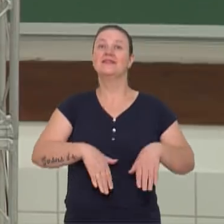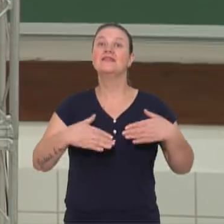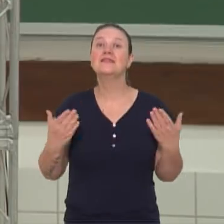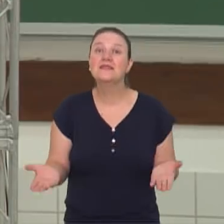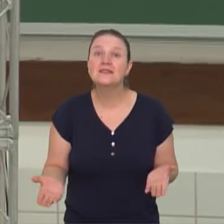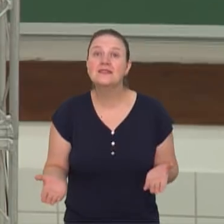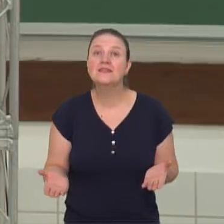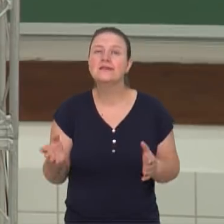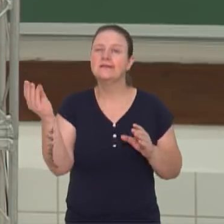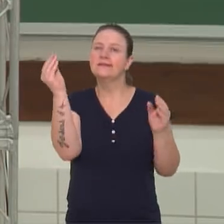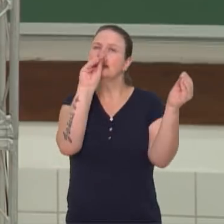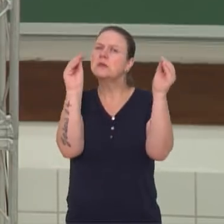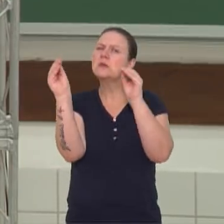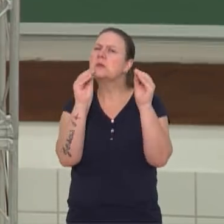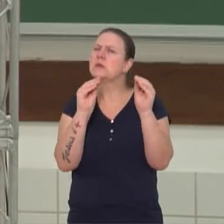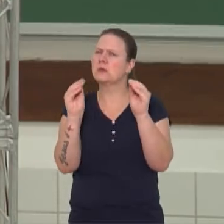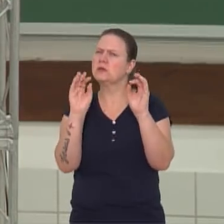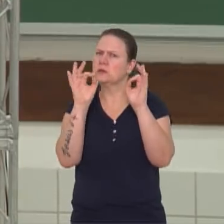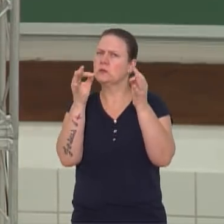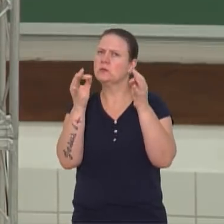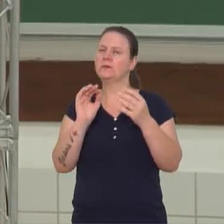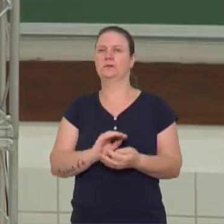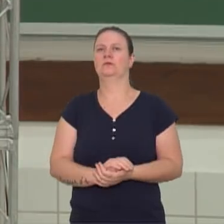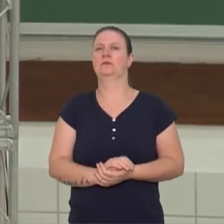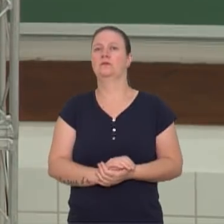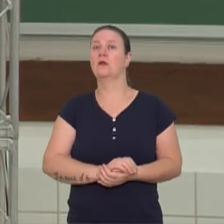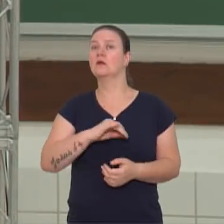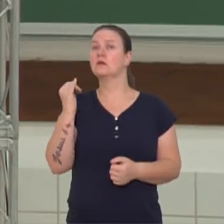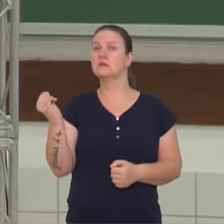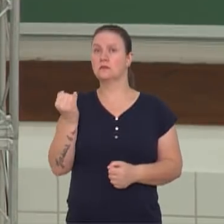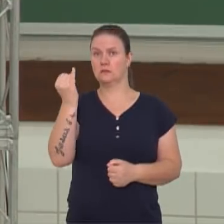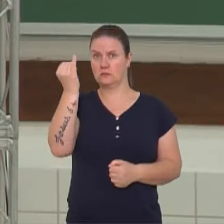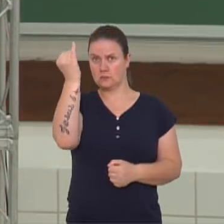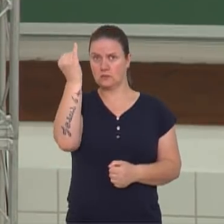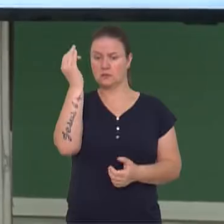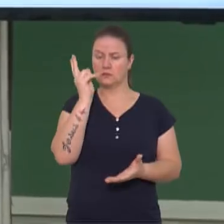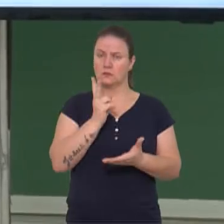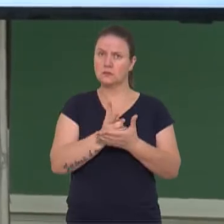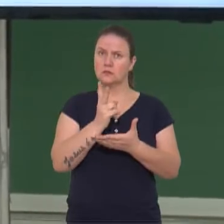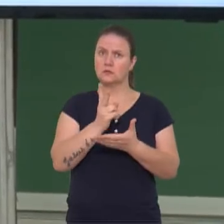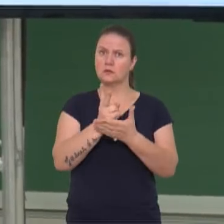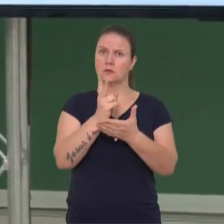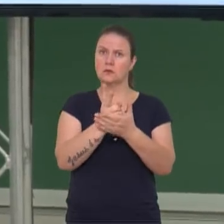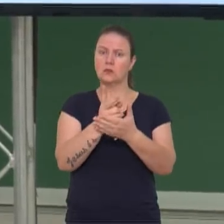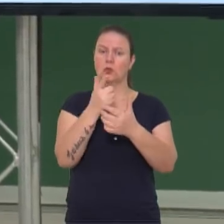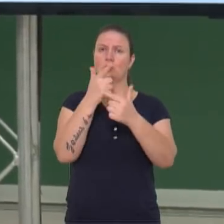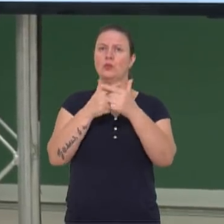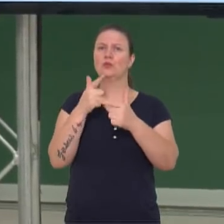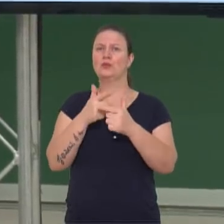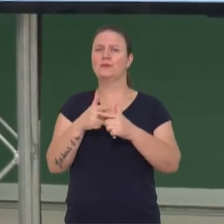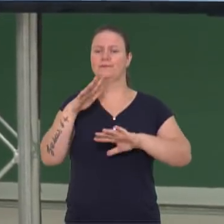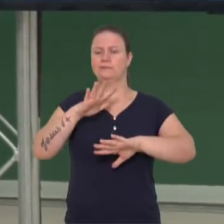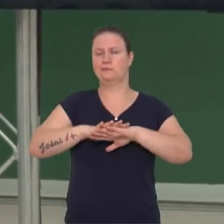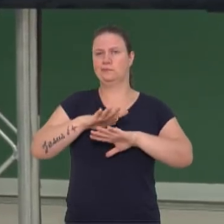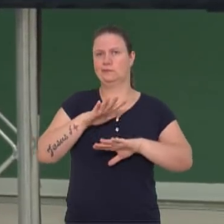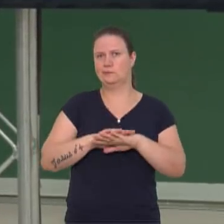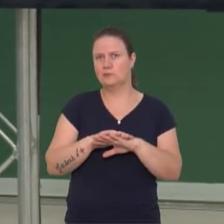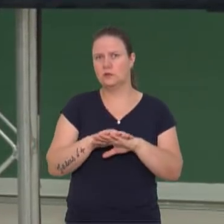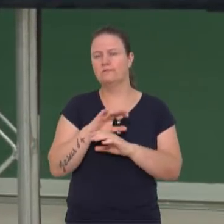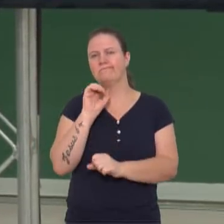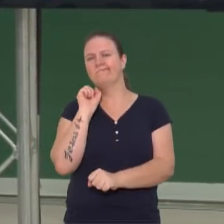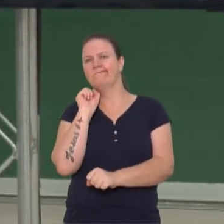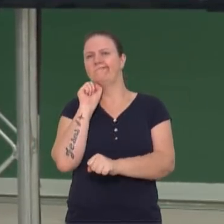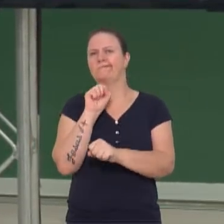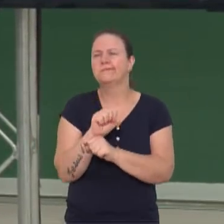E aí, vamos organizar nosso pensamento? Isso é muito importante. Toda vez que a gente tem um problema na matemática, a gente precisa